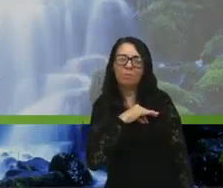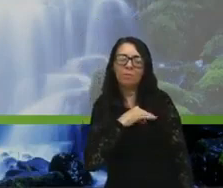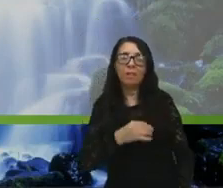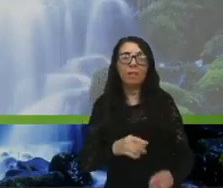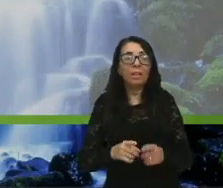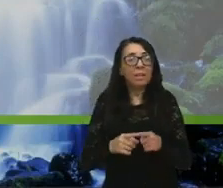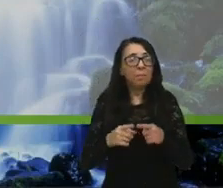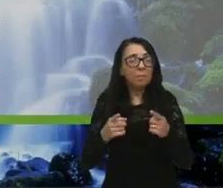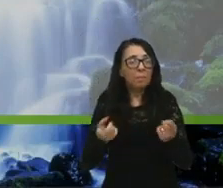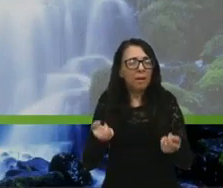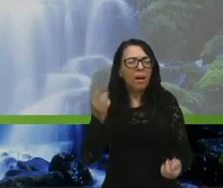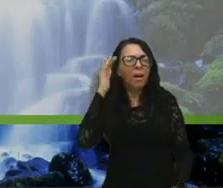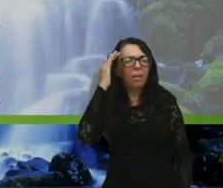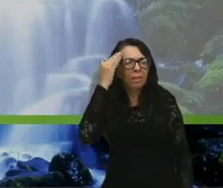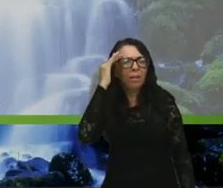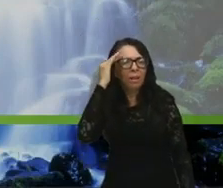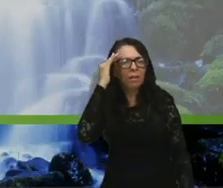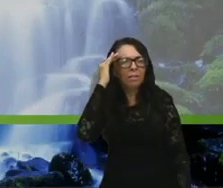no seu interior.